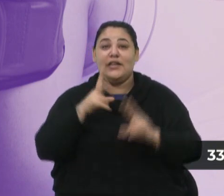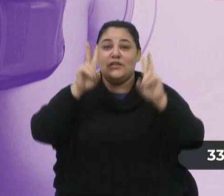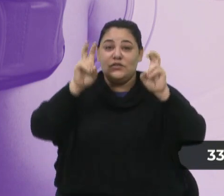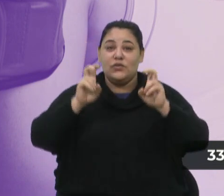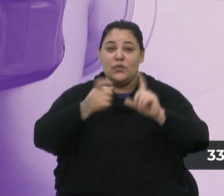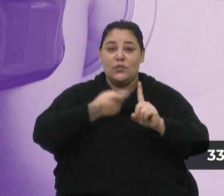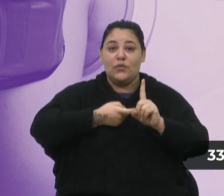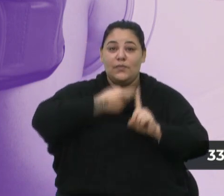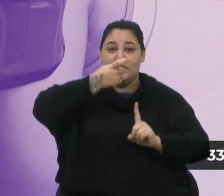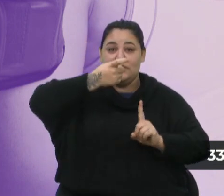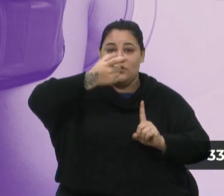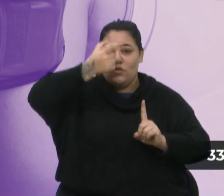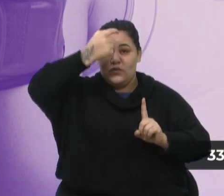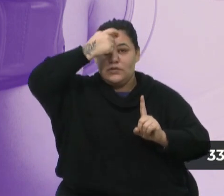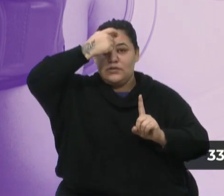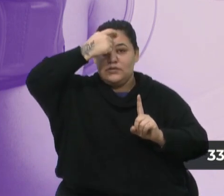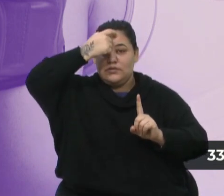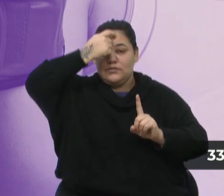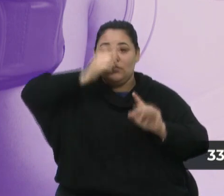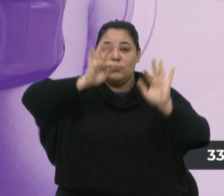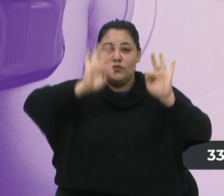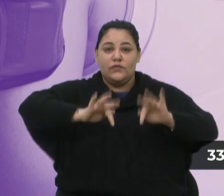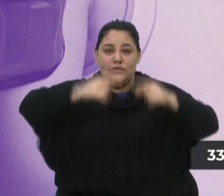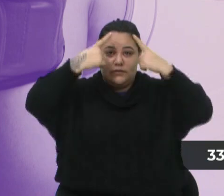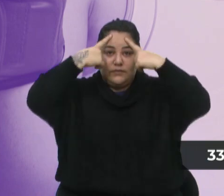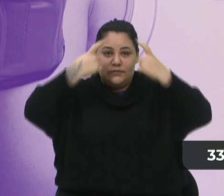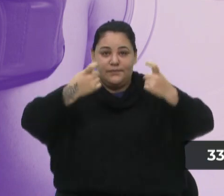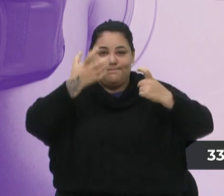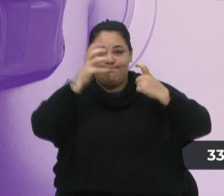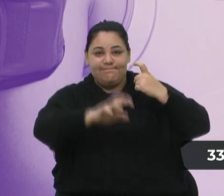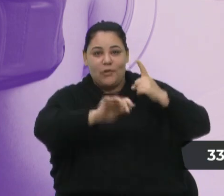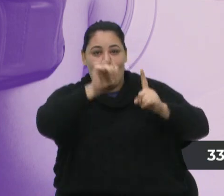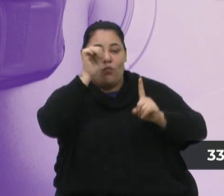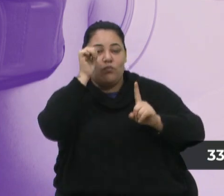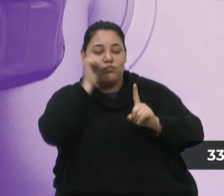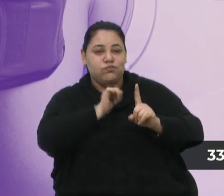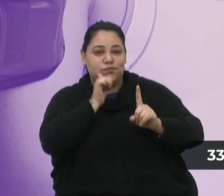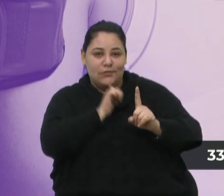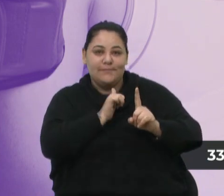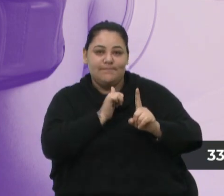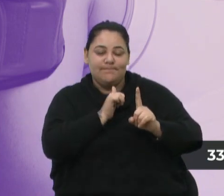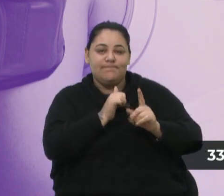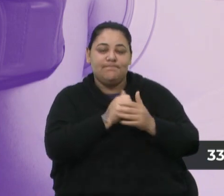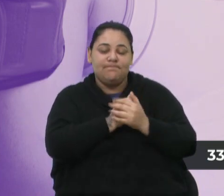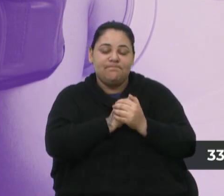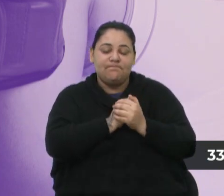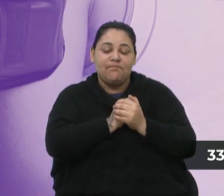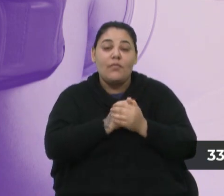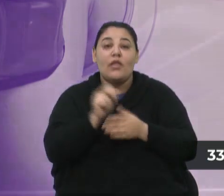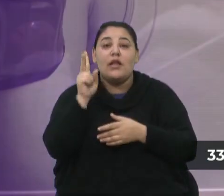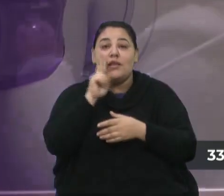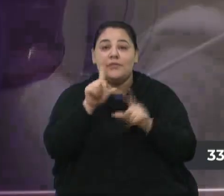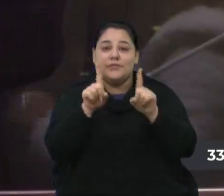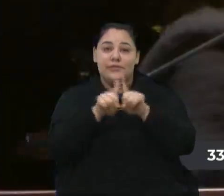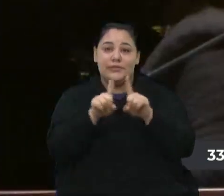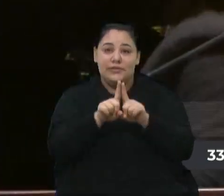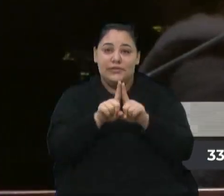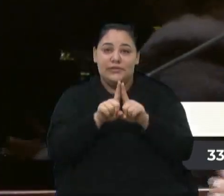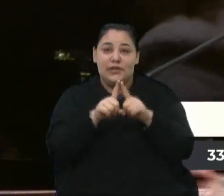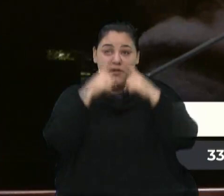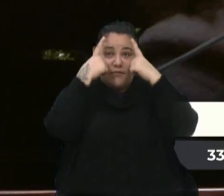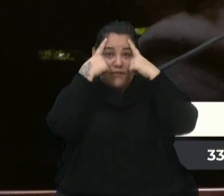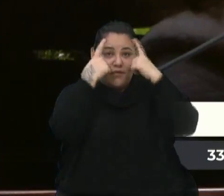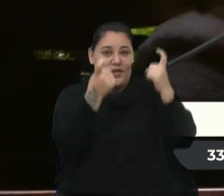de conscientização e do fim da violência contra a mulher. Lembrando que a violência ela